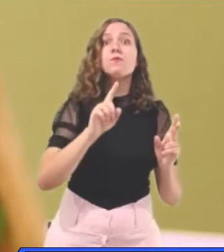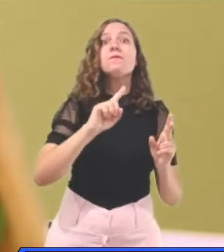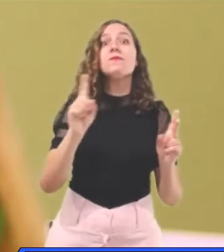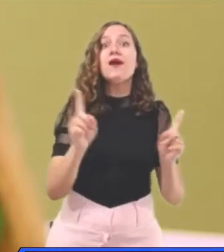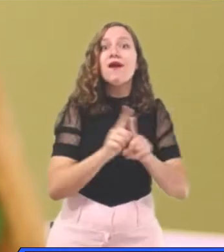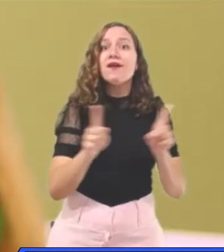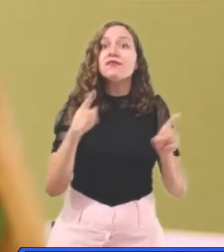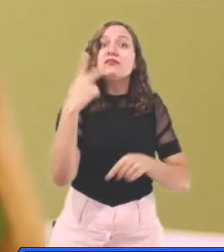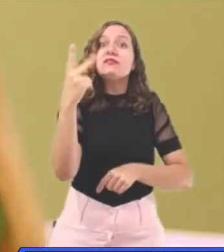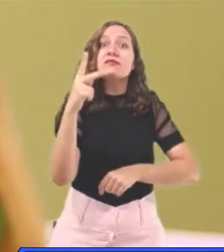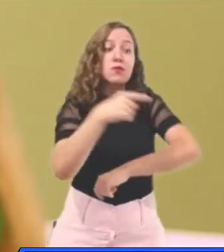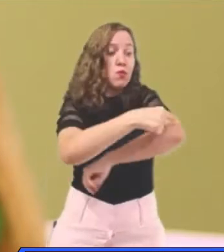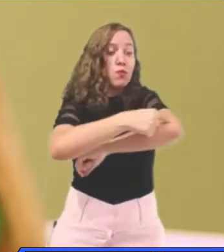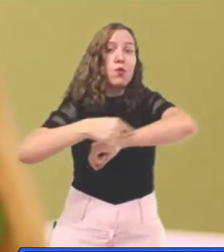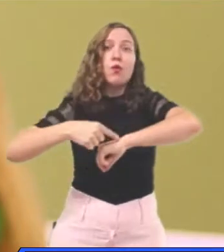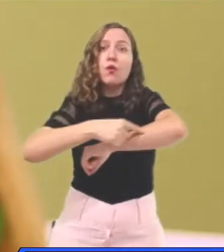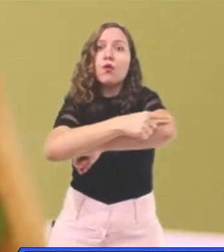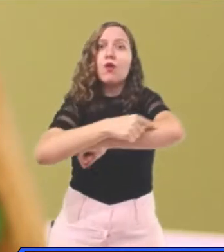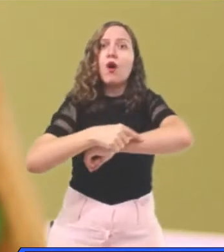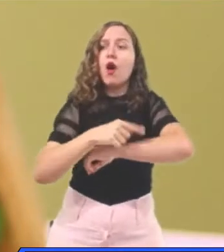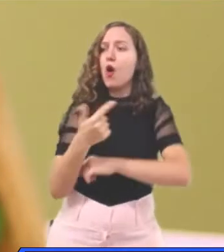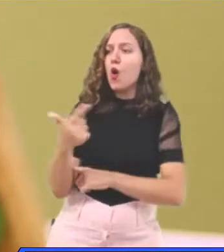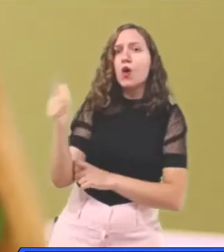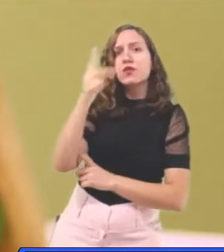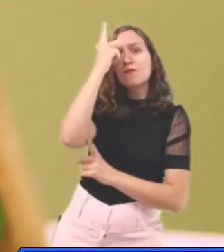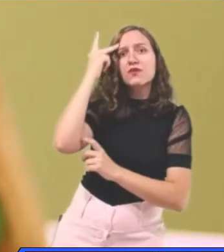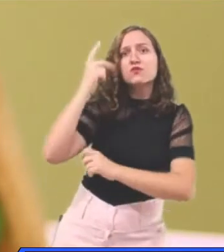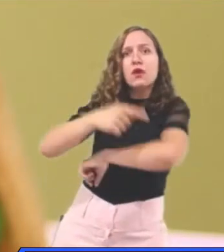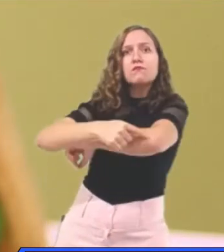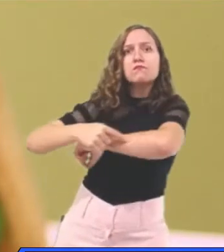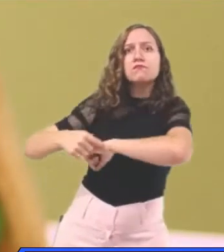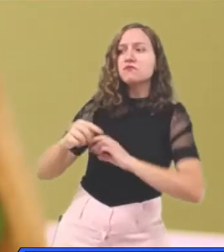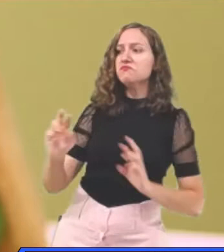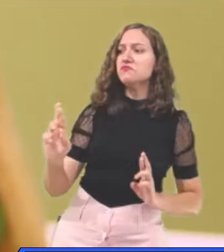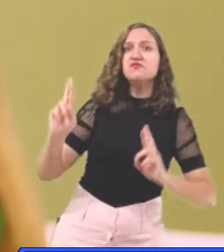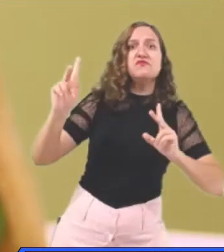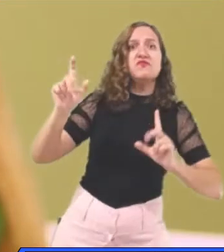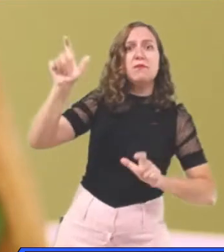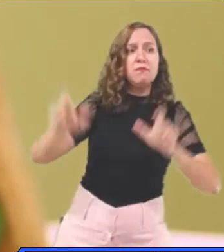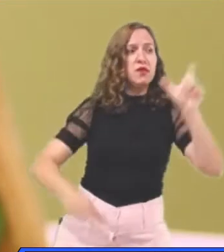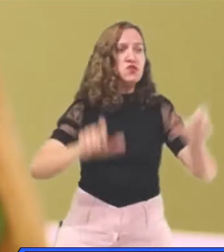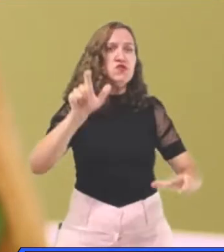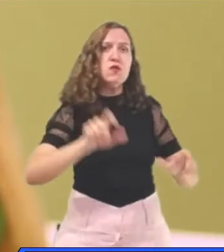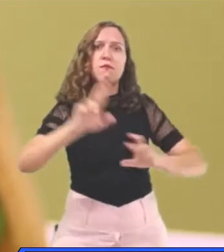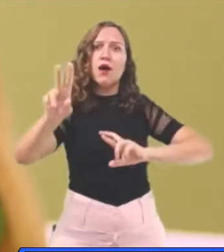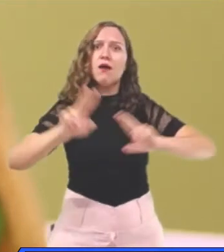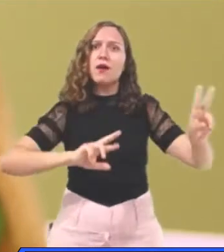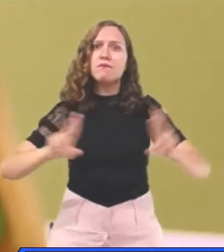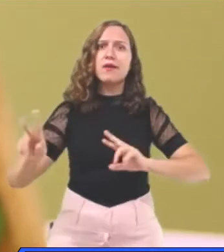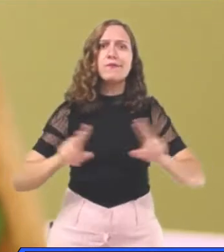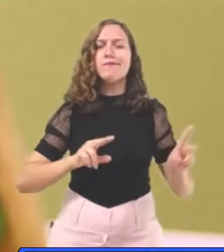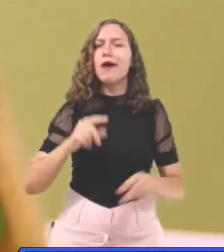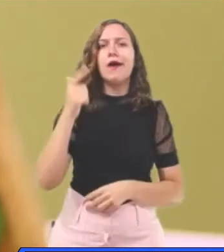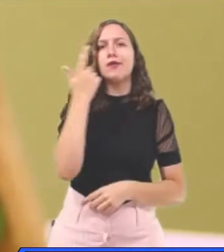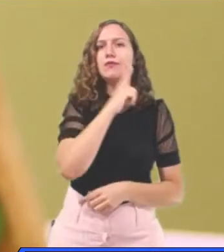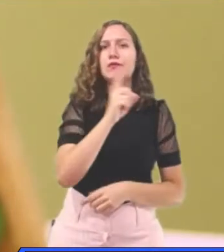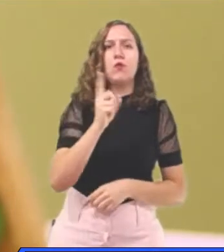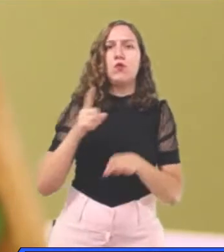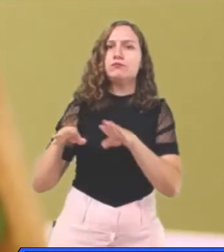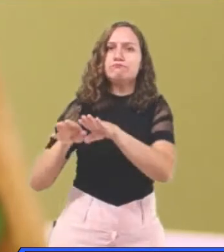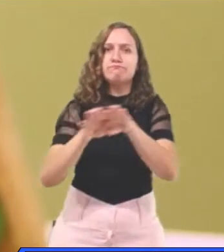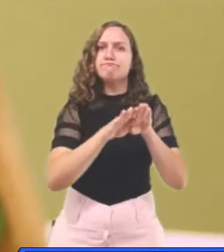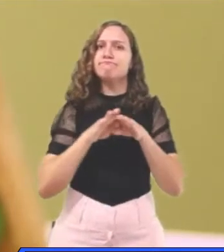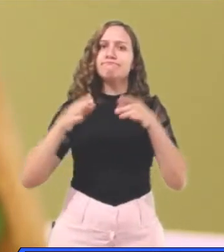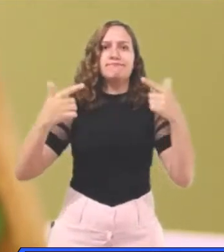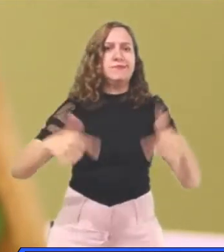seu braço. E aí lá no outro estado, o braço era de outro tamanho, então ficaria muito bagunçado